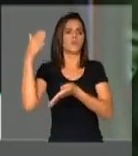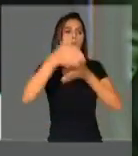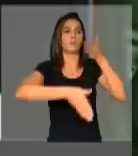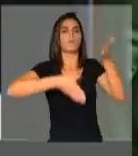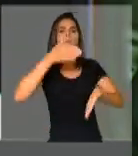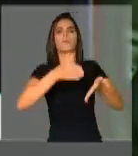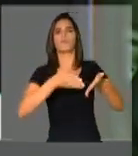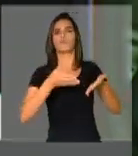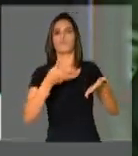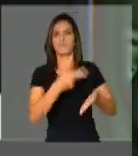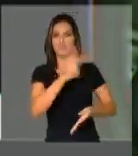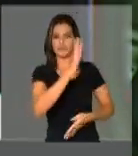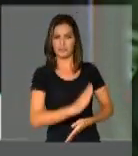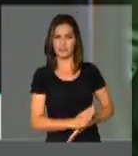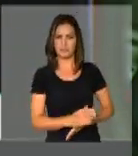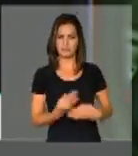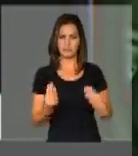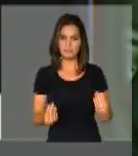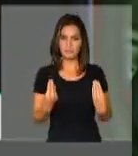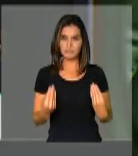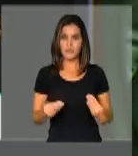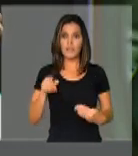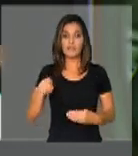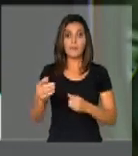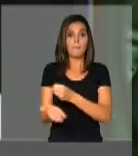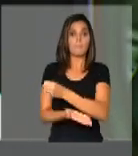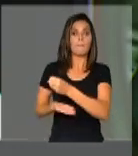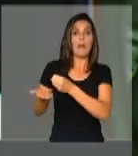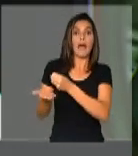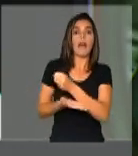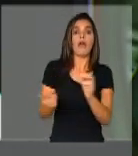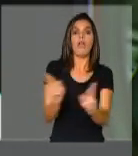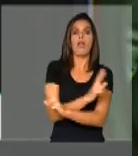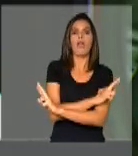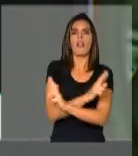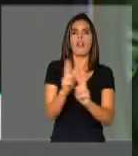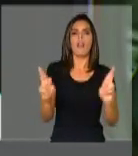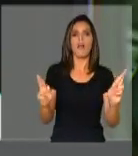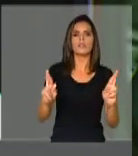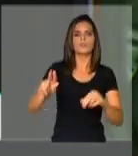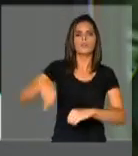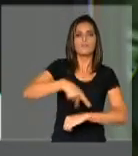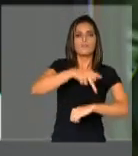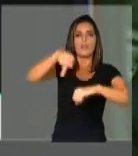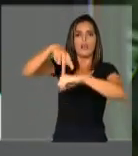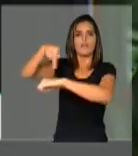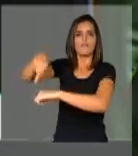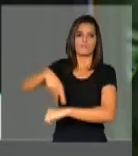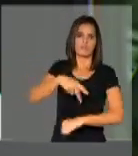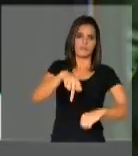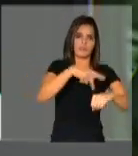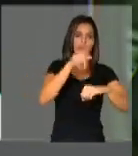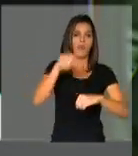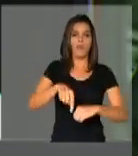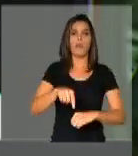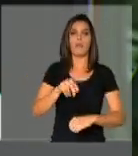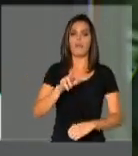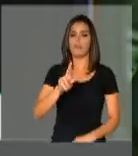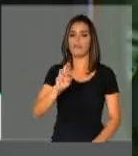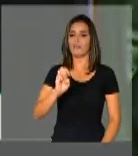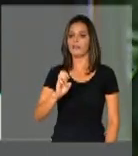nosso país. Um princípio básico das relações internacionais é o princípio